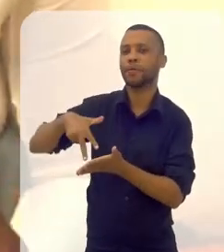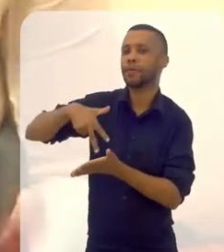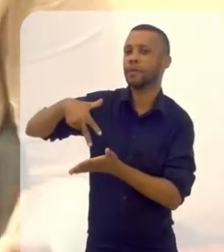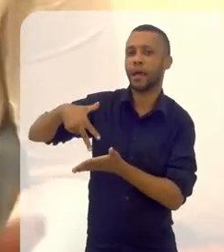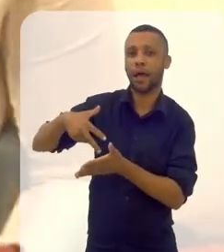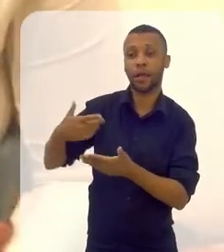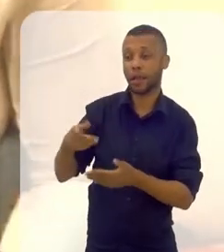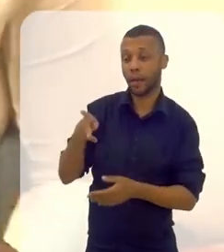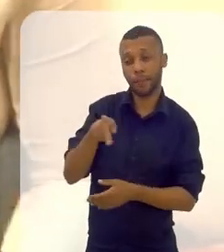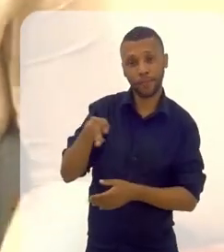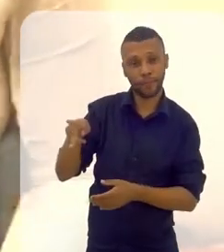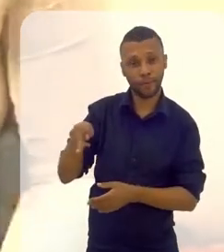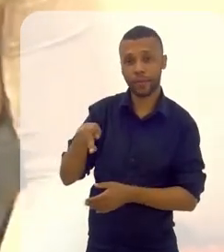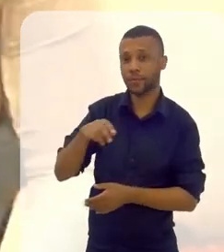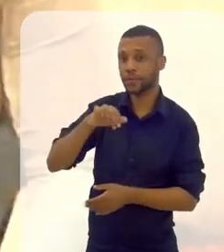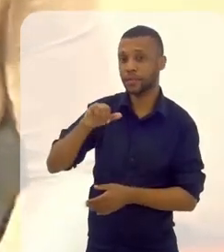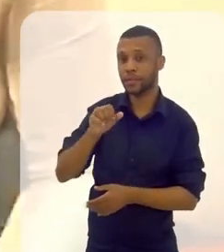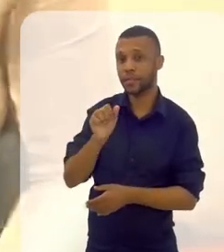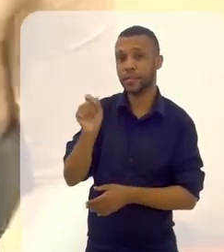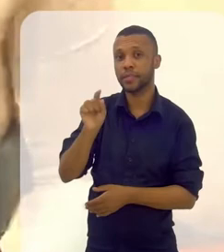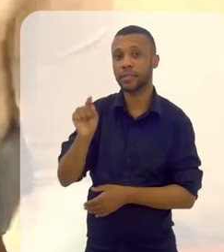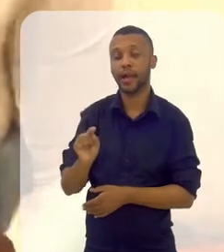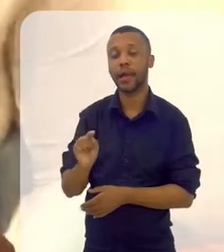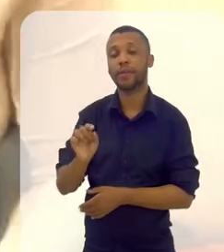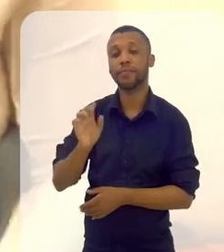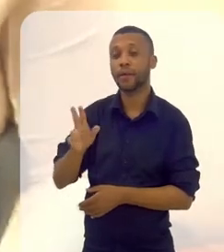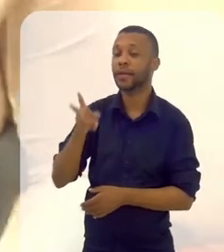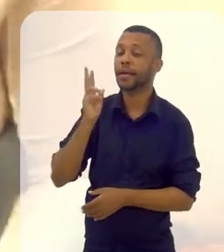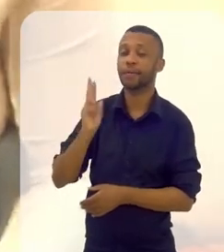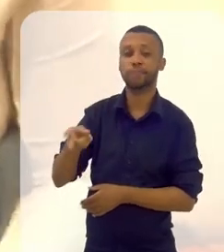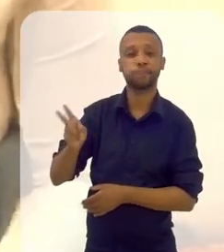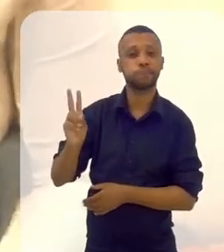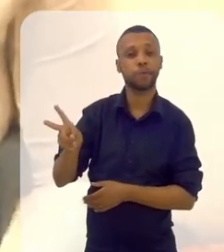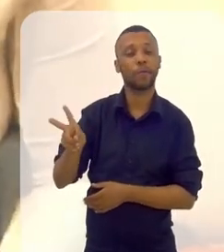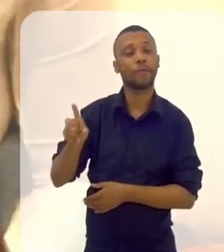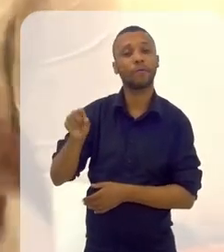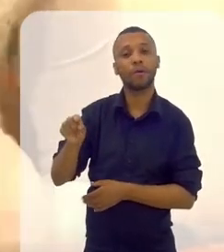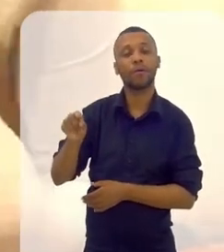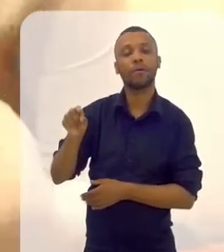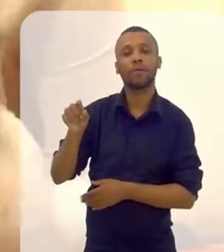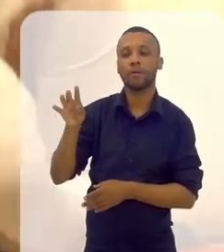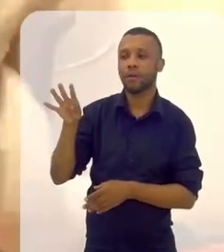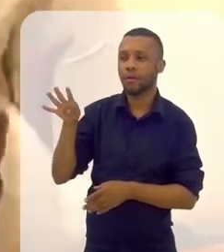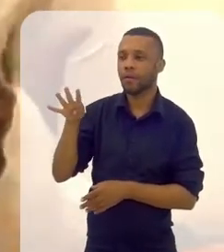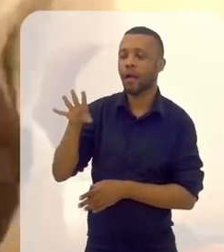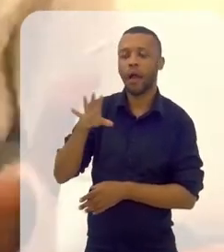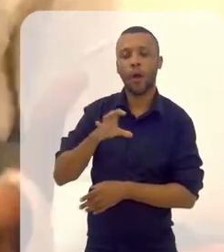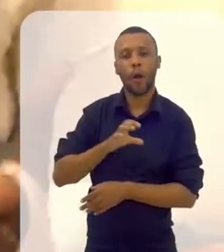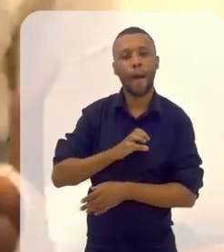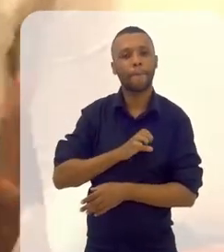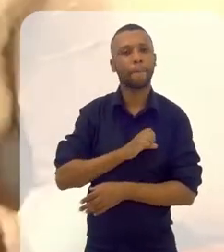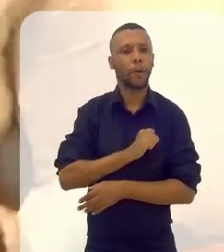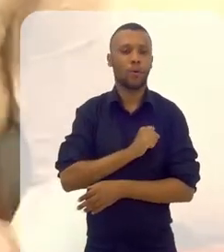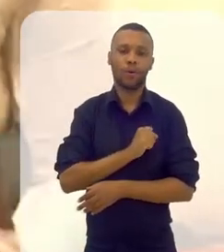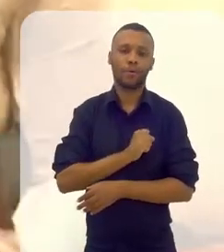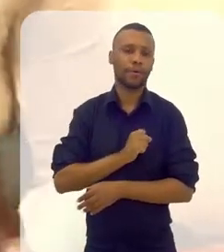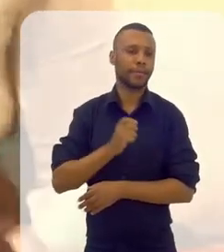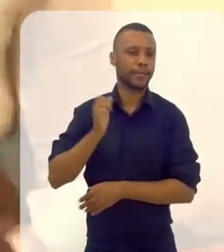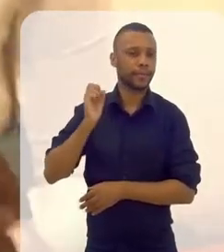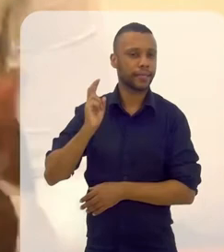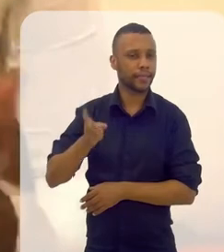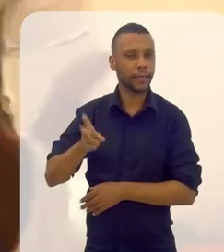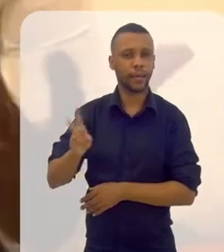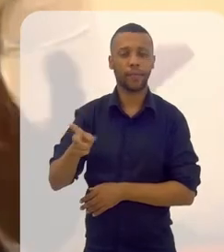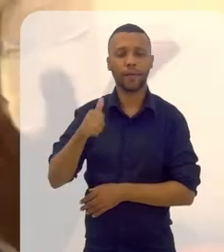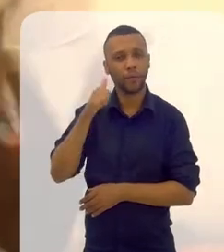era professora de jazz. Só que ela sempre foi, assim, um poço de amor. Era